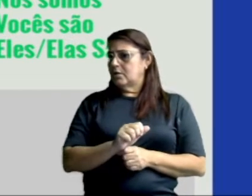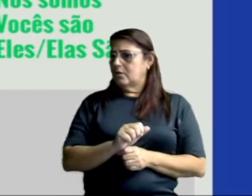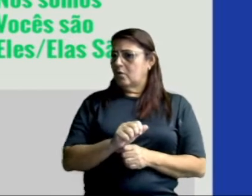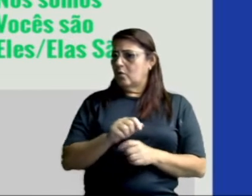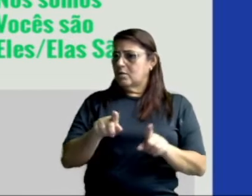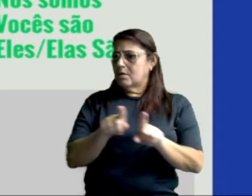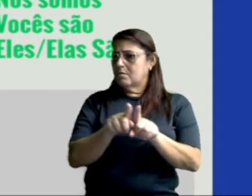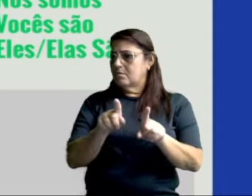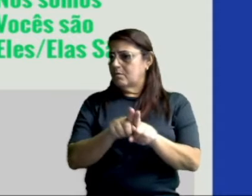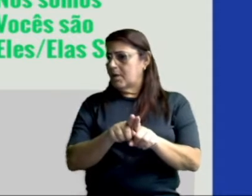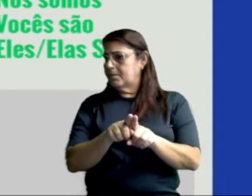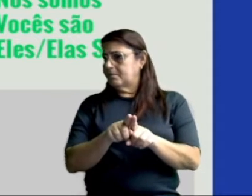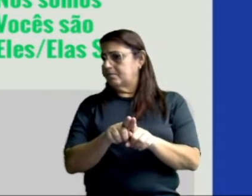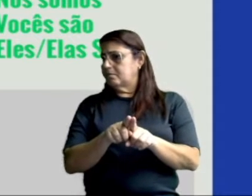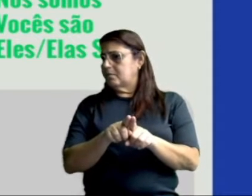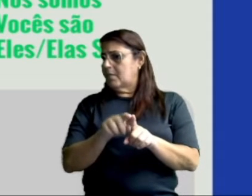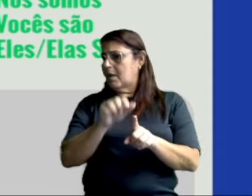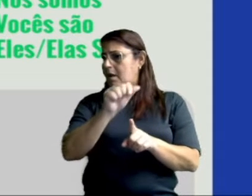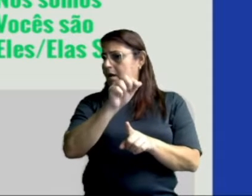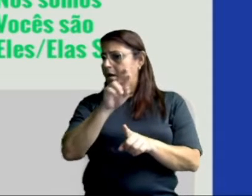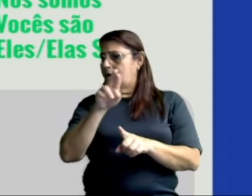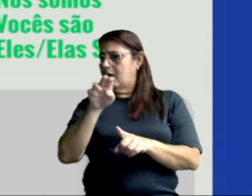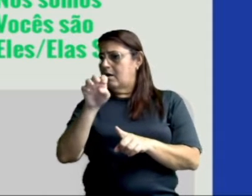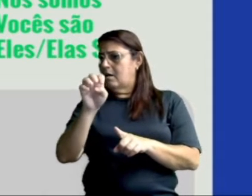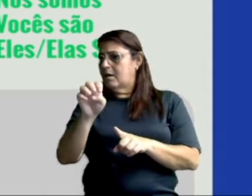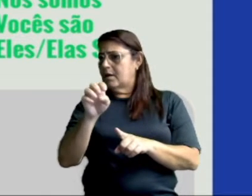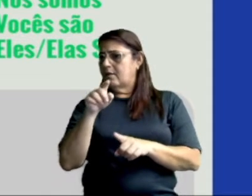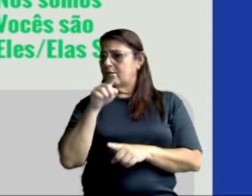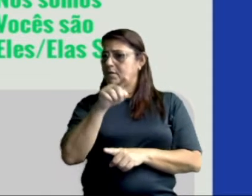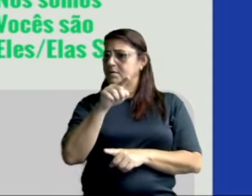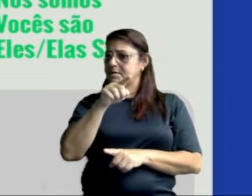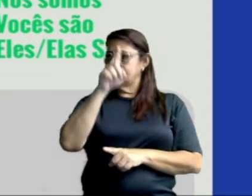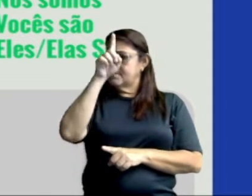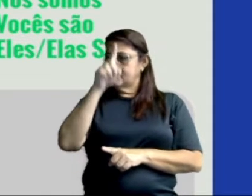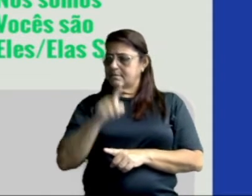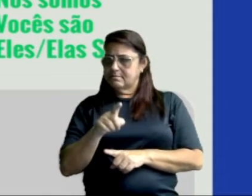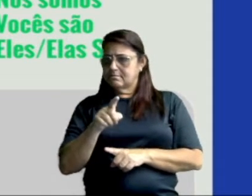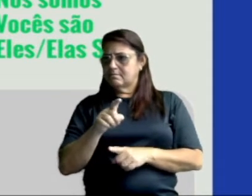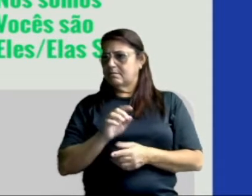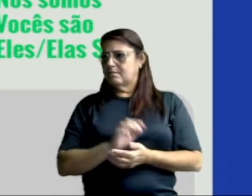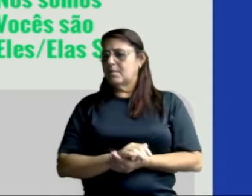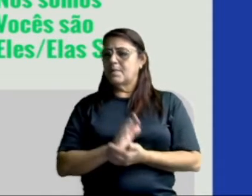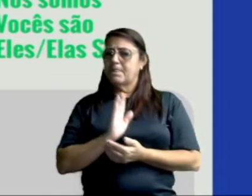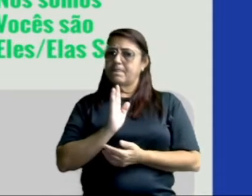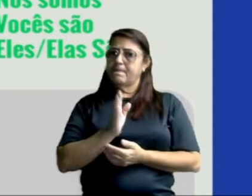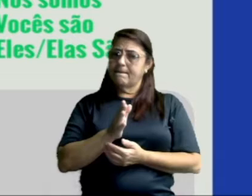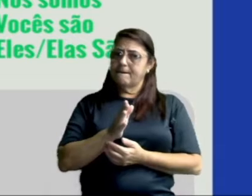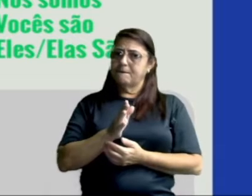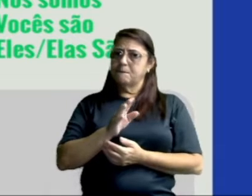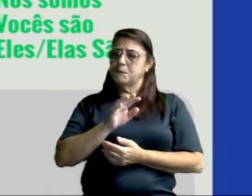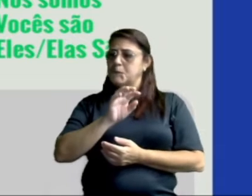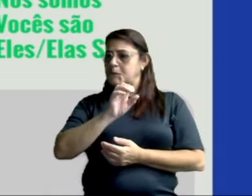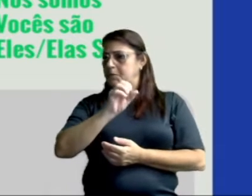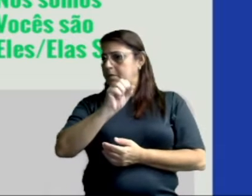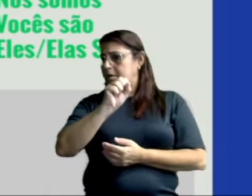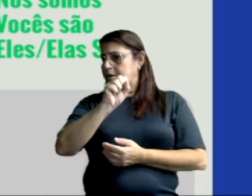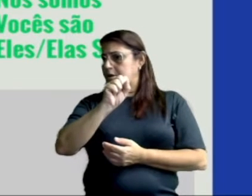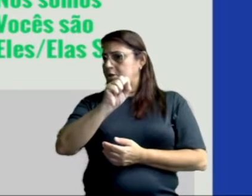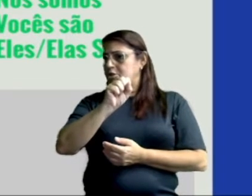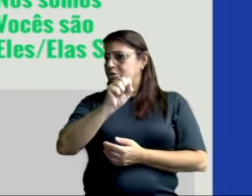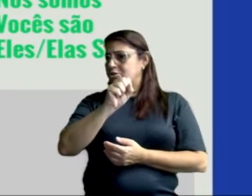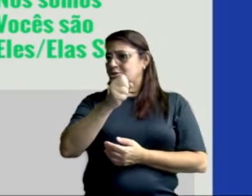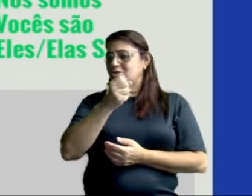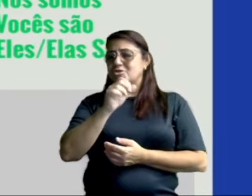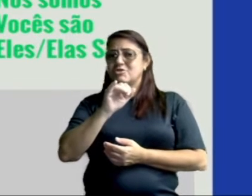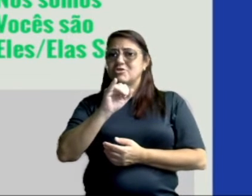o verbo to be fica na forma de are, para dizer você é. Já com he, she, it, eu utilizo